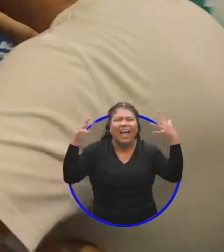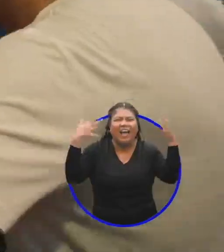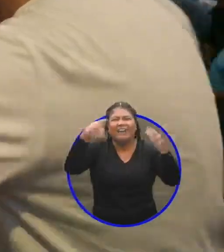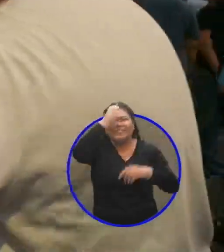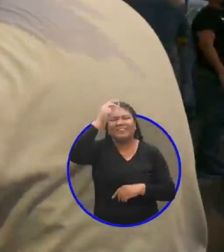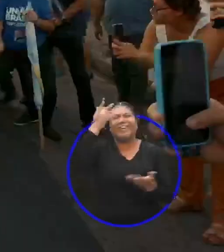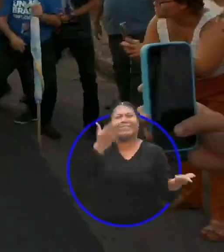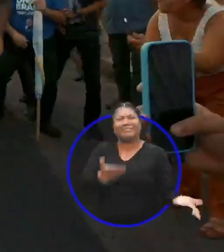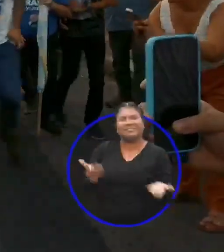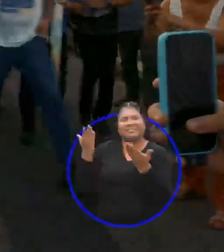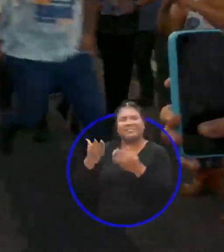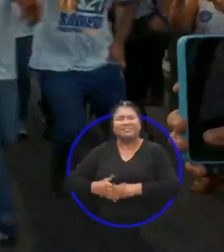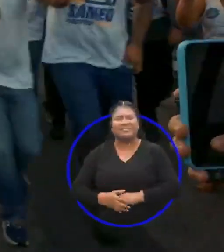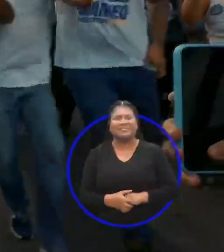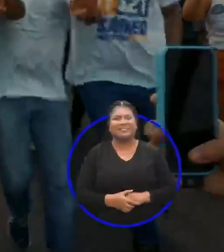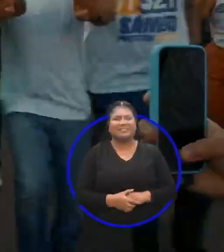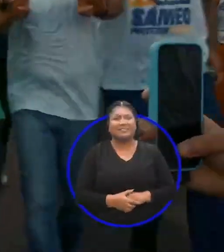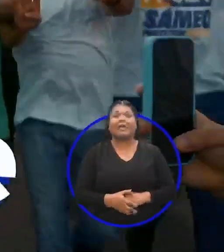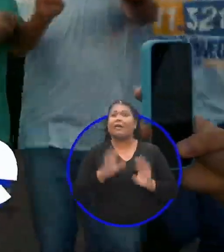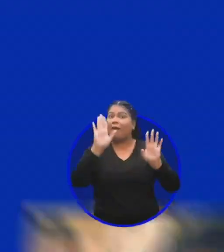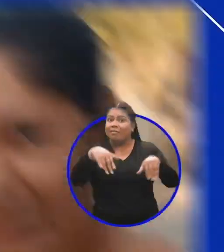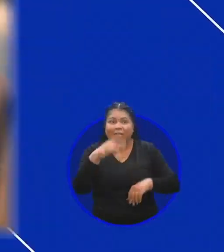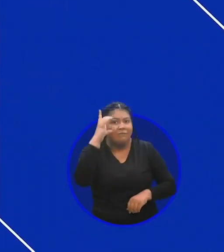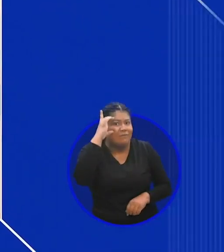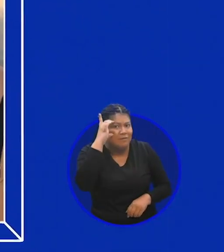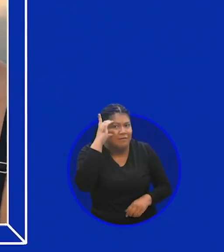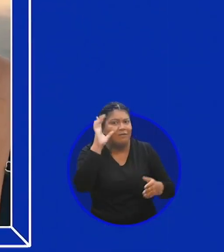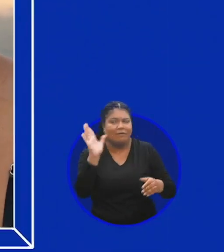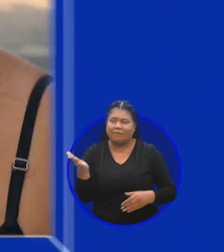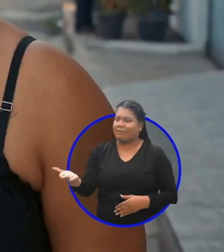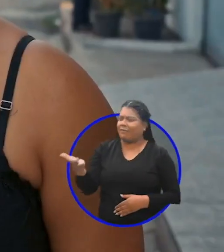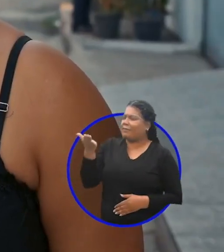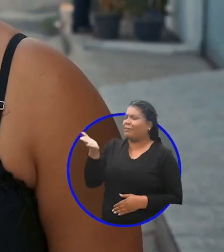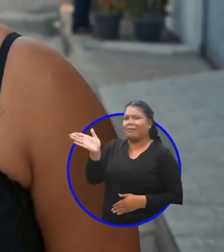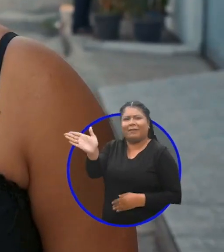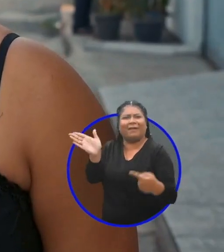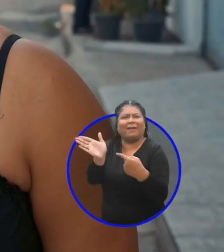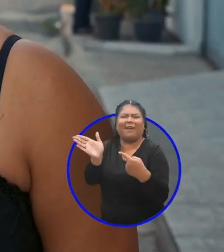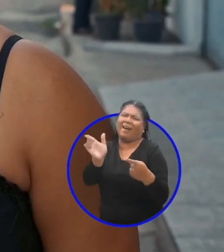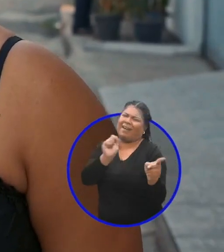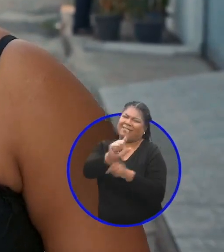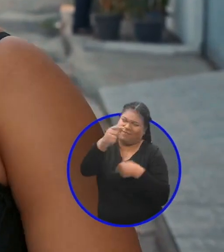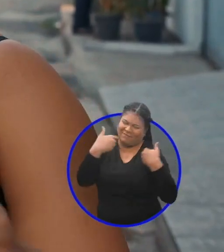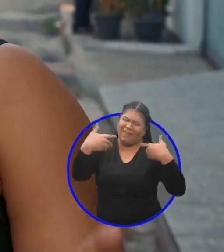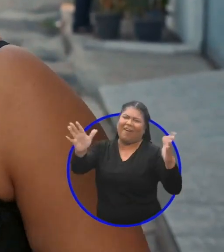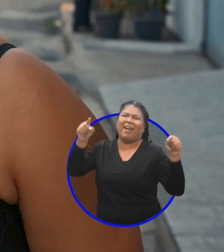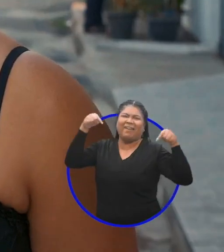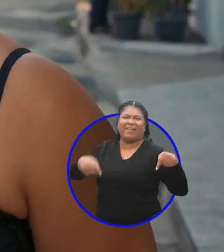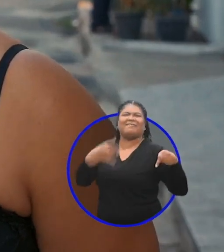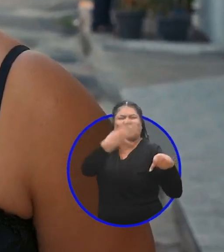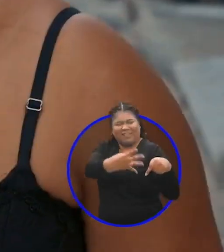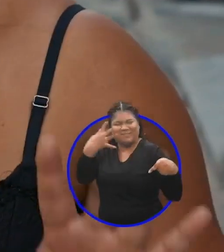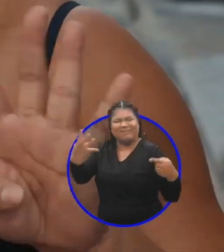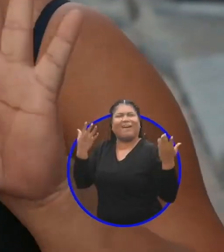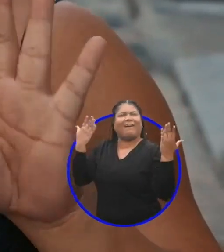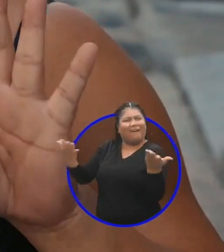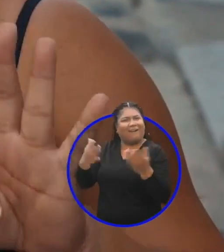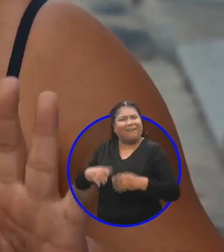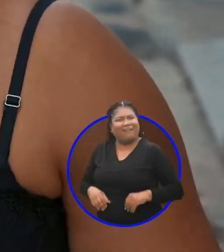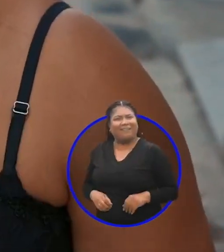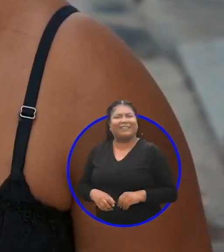Cidade prefeito! É o Roberto Cidade! Ei, Davi, olhando aqui as pesquisas, ó, sai fora, mano,